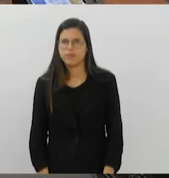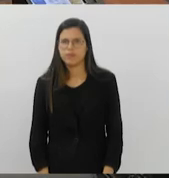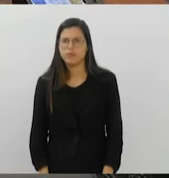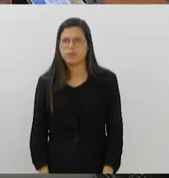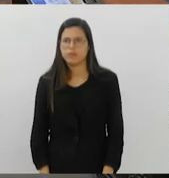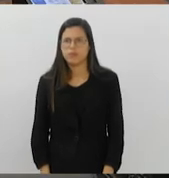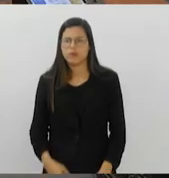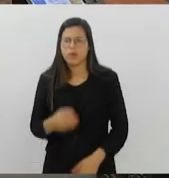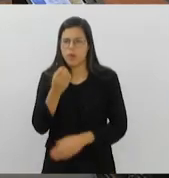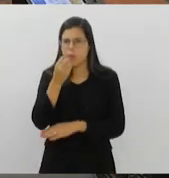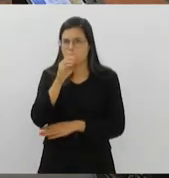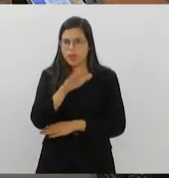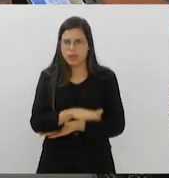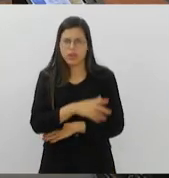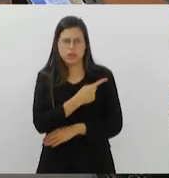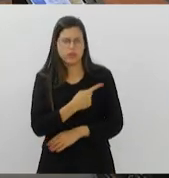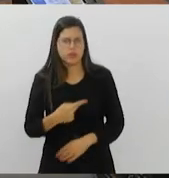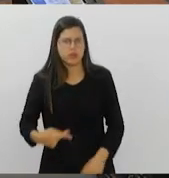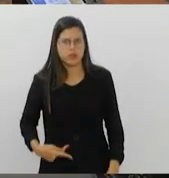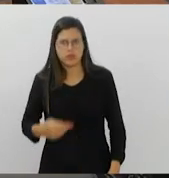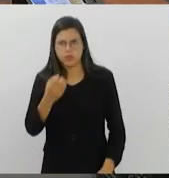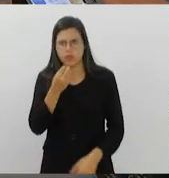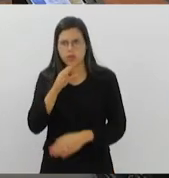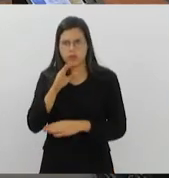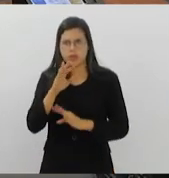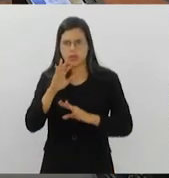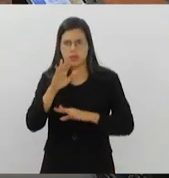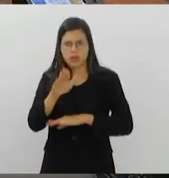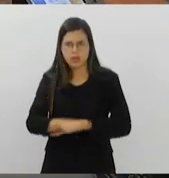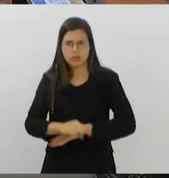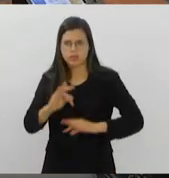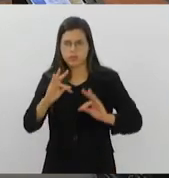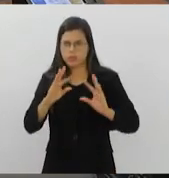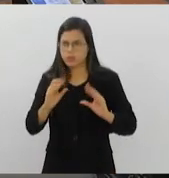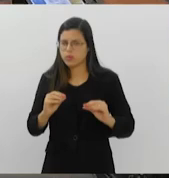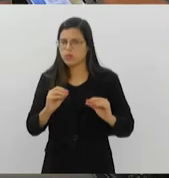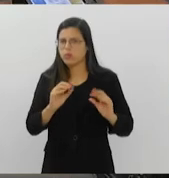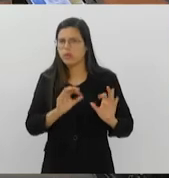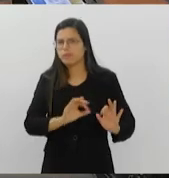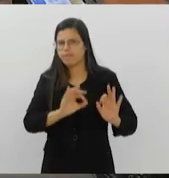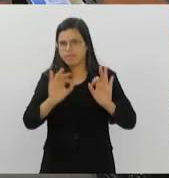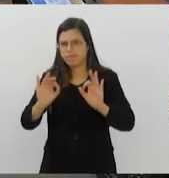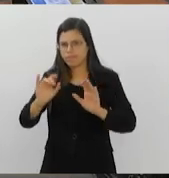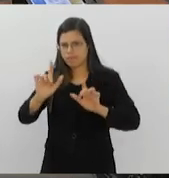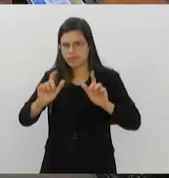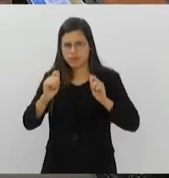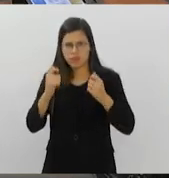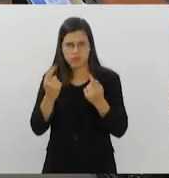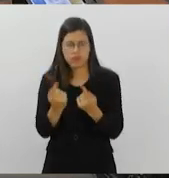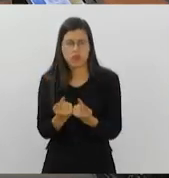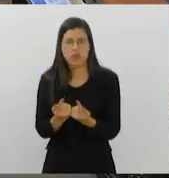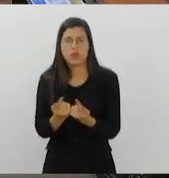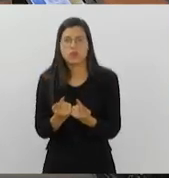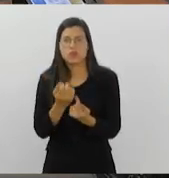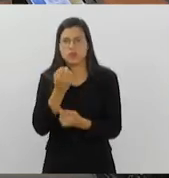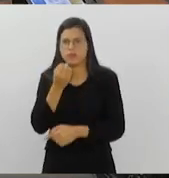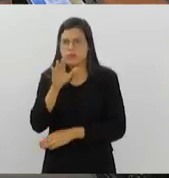Boa tarde, senhor presidente. Boa tarde a todos que nos assistem pela TV Alerj. Boa tarde a todos os concursandos da